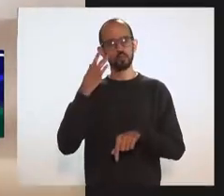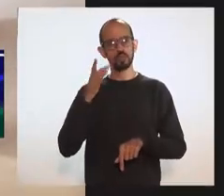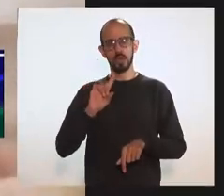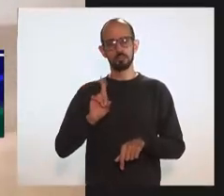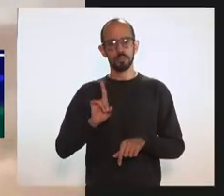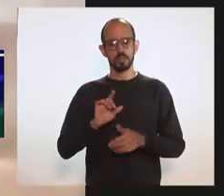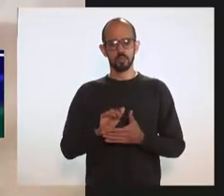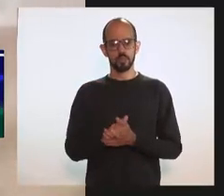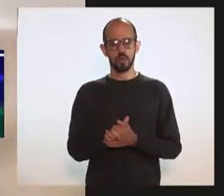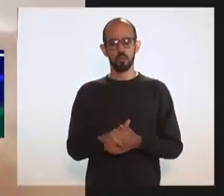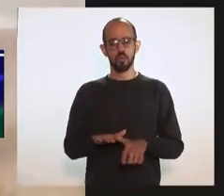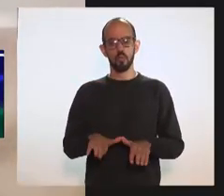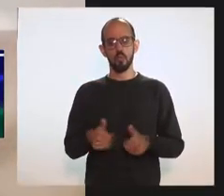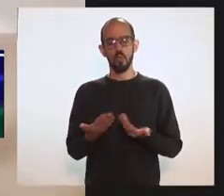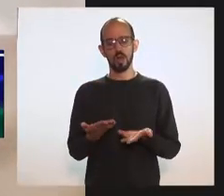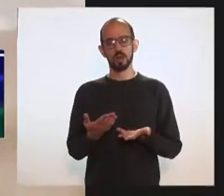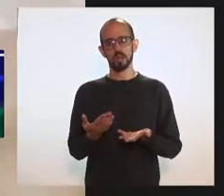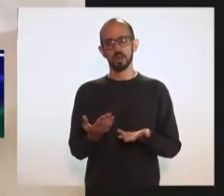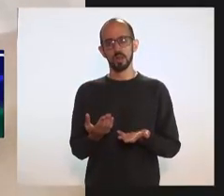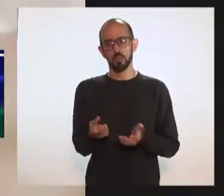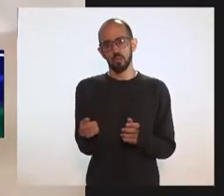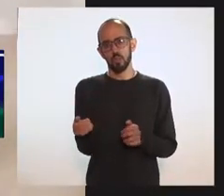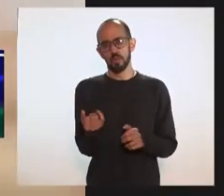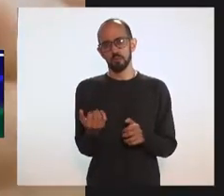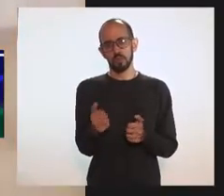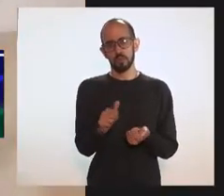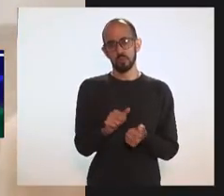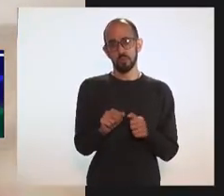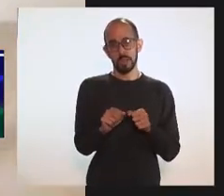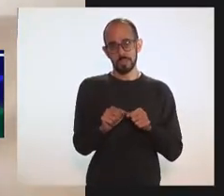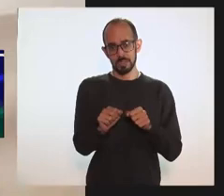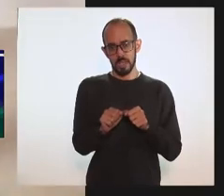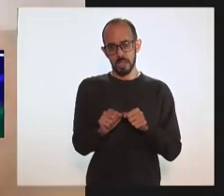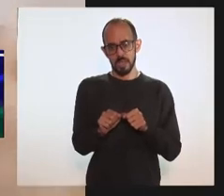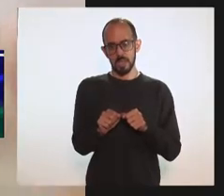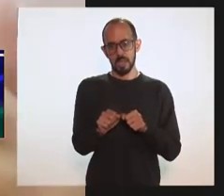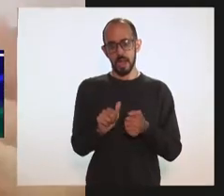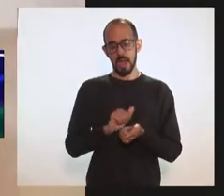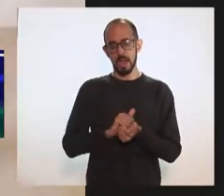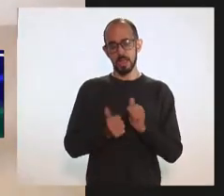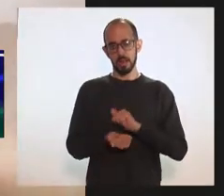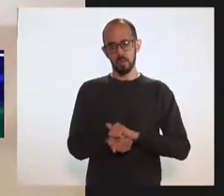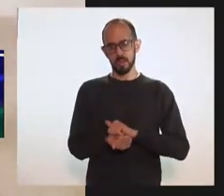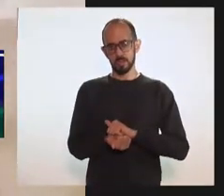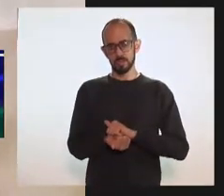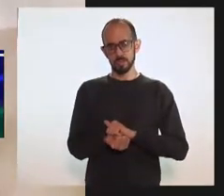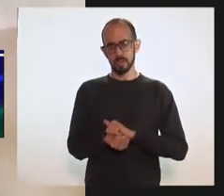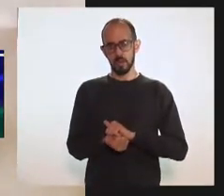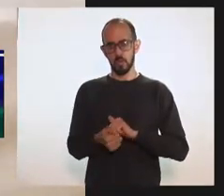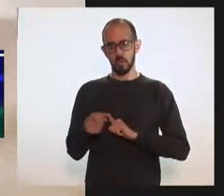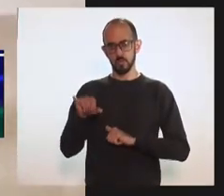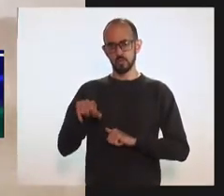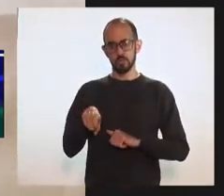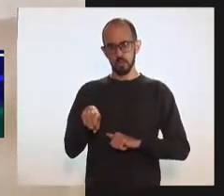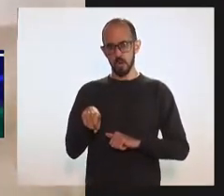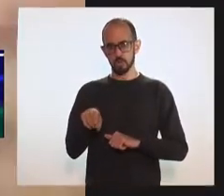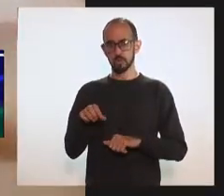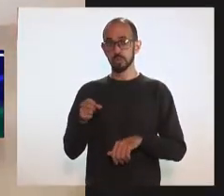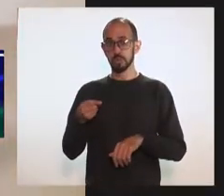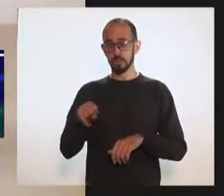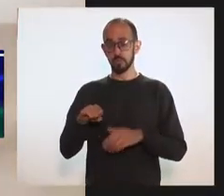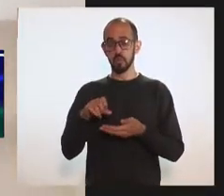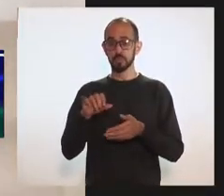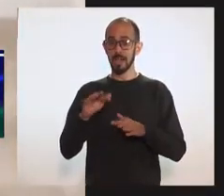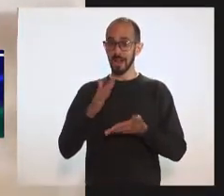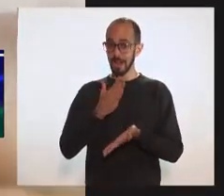foram adequar a questão da substituição tributária, descobriram que se fosse acabar com a ST, teria que acabar para